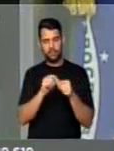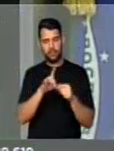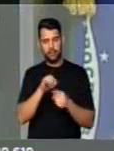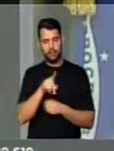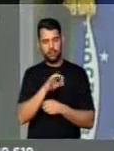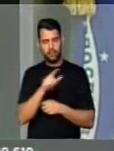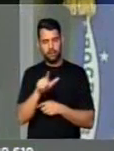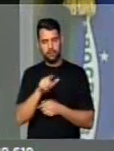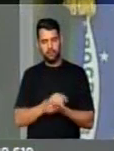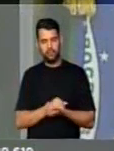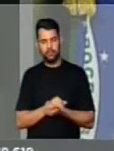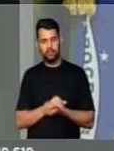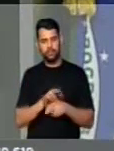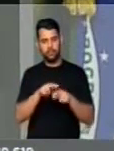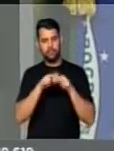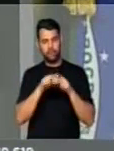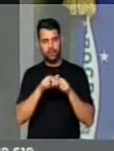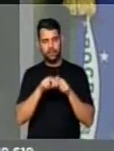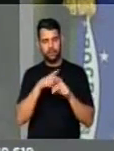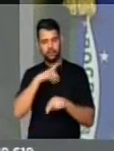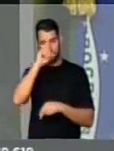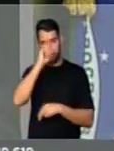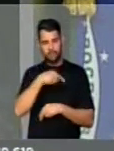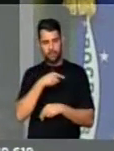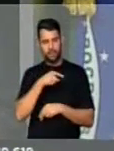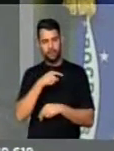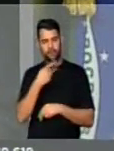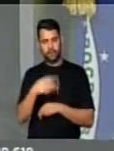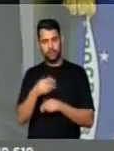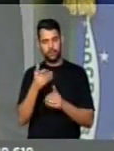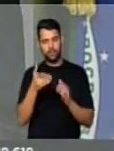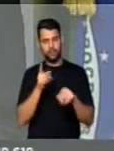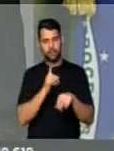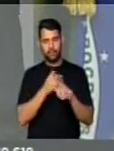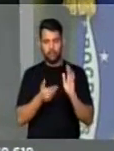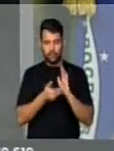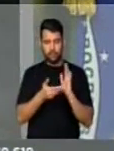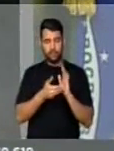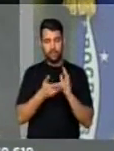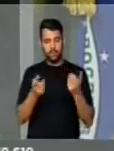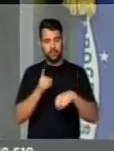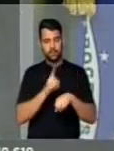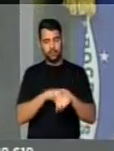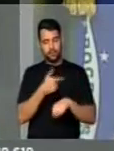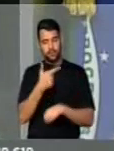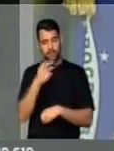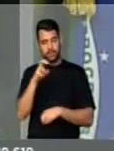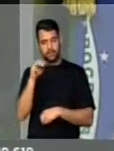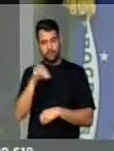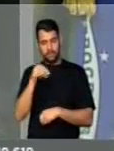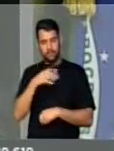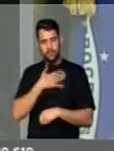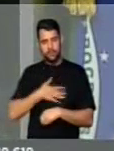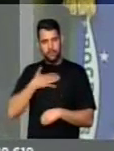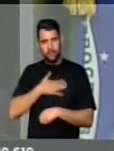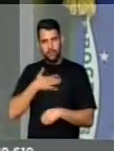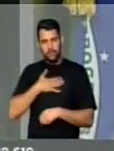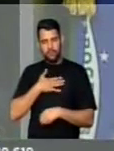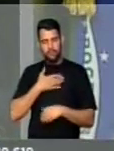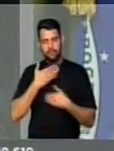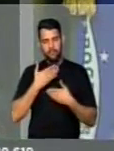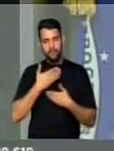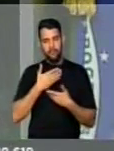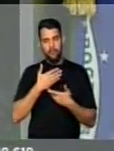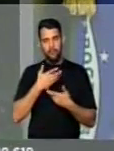eleitoral para esse mandato tampão aqui na Câmara. E esse grande expediente eu quero dedicar em